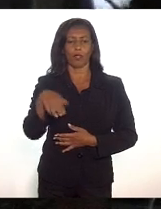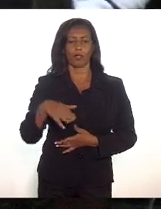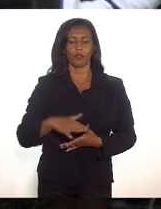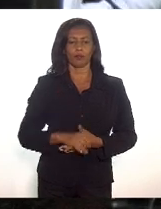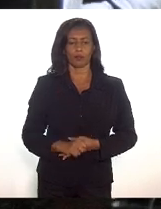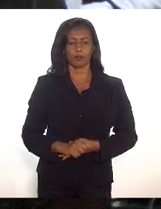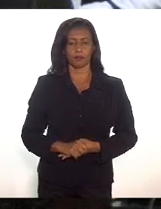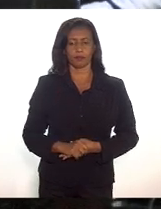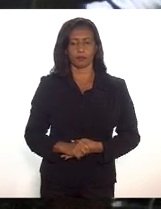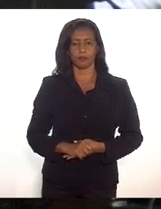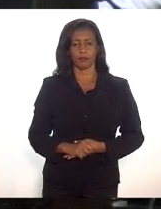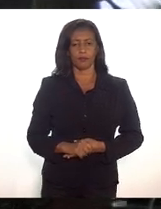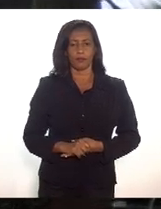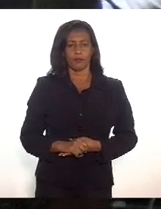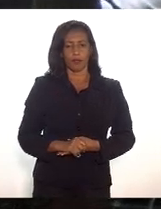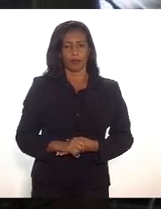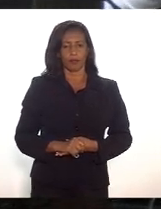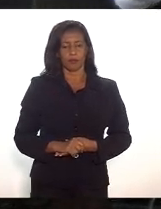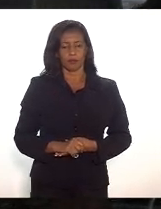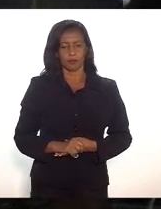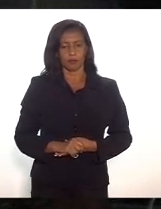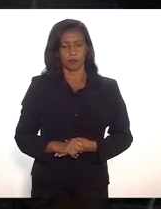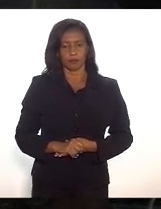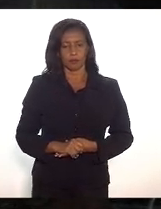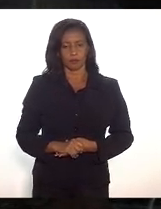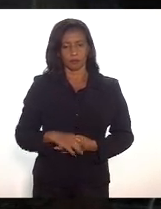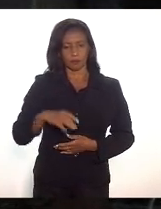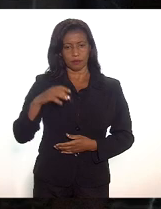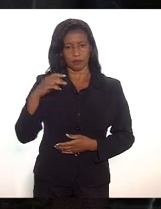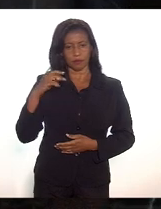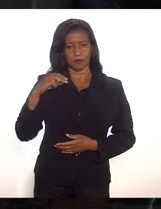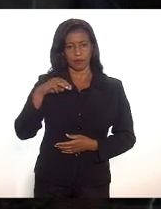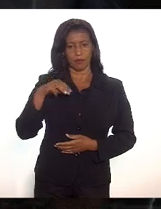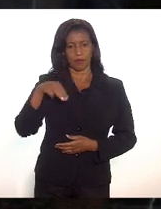Márcio Pacheco, Marcelo Cabeleireiro,